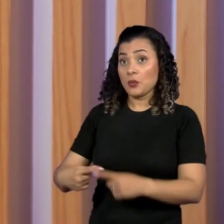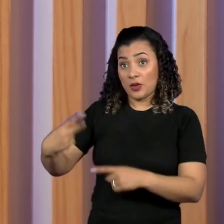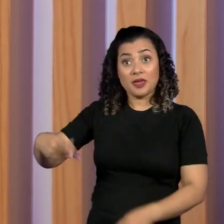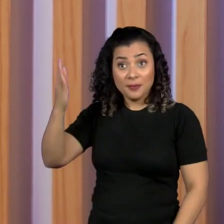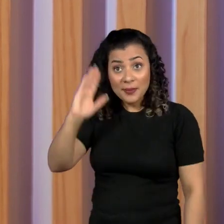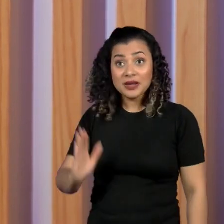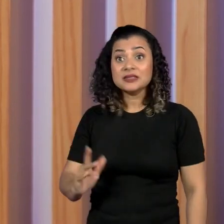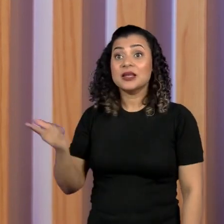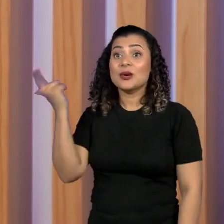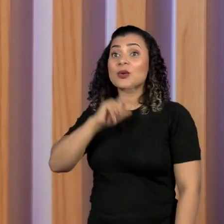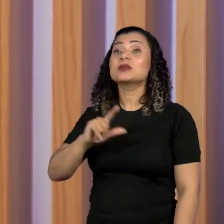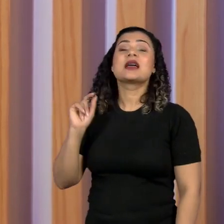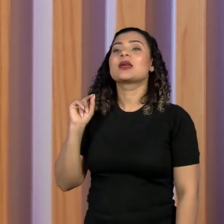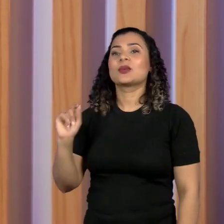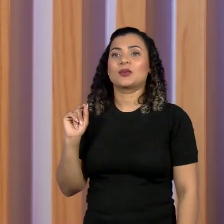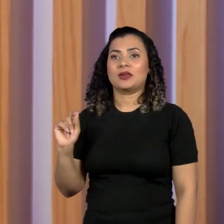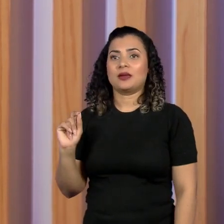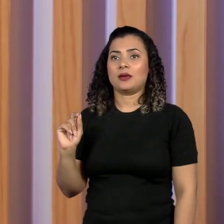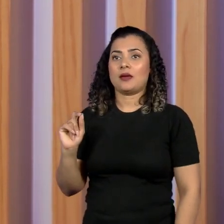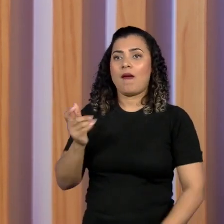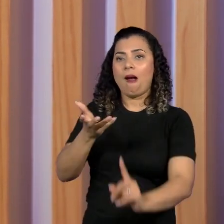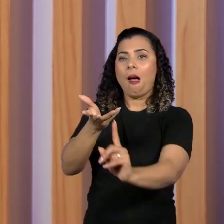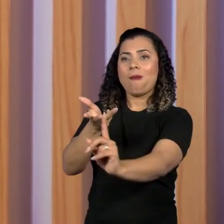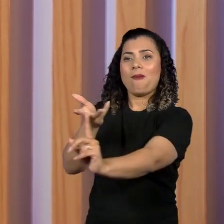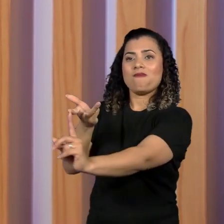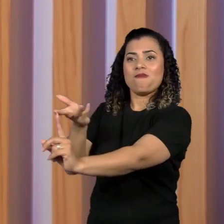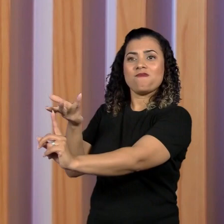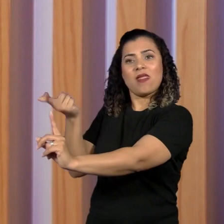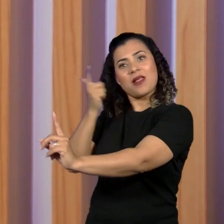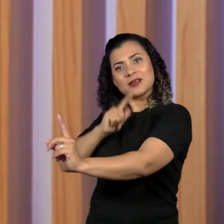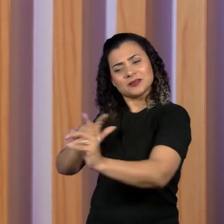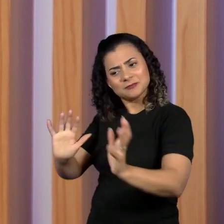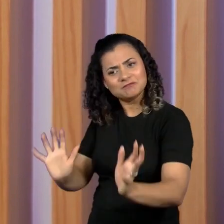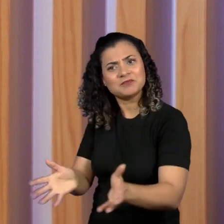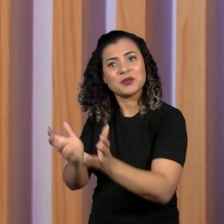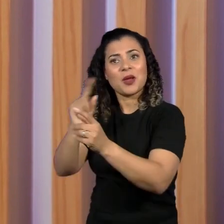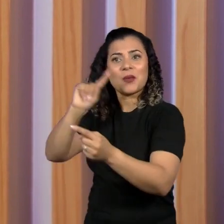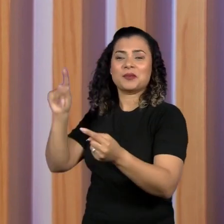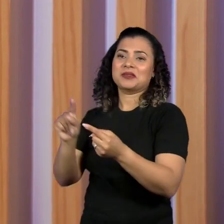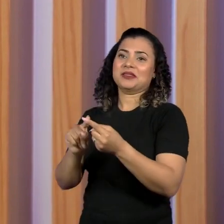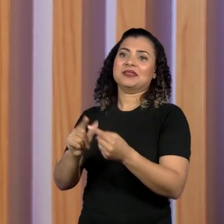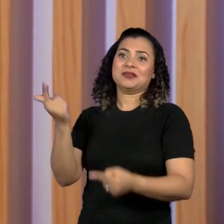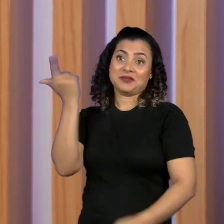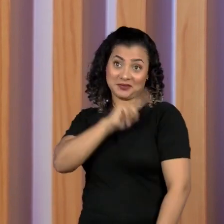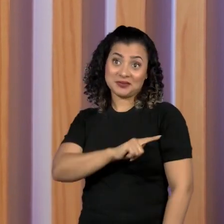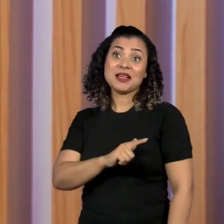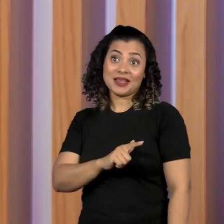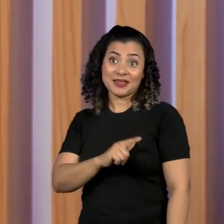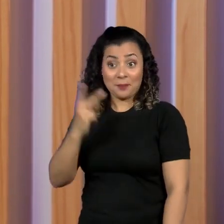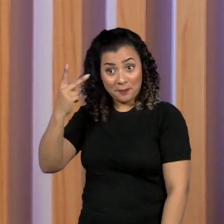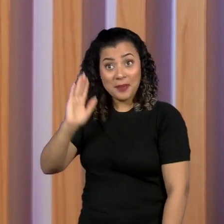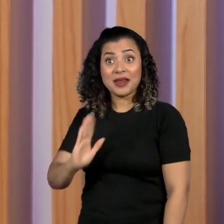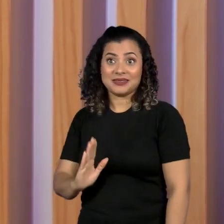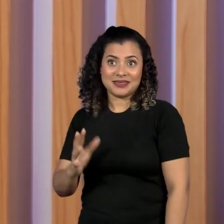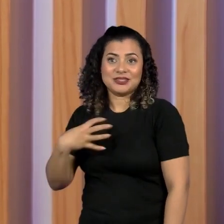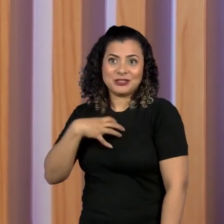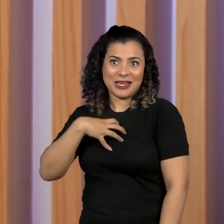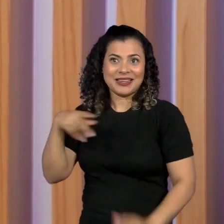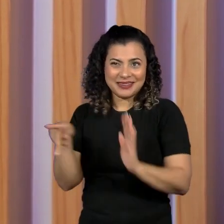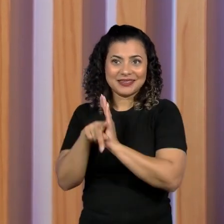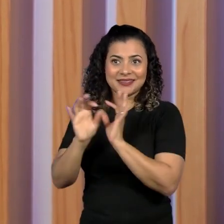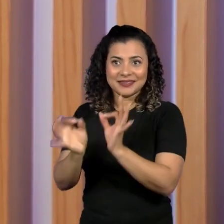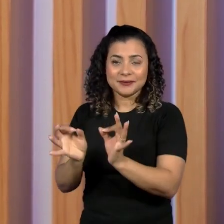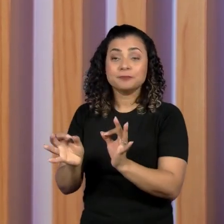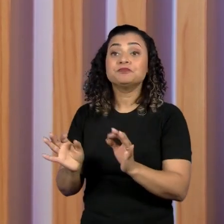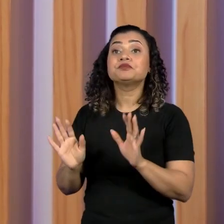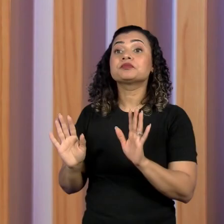a mágica de conseguir trazer as pessoas para atingir o objetivo das coisas, né? E uma das